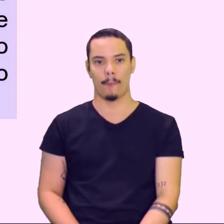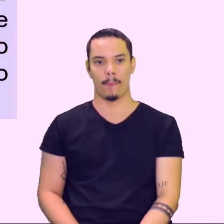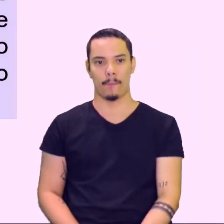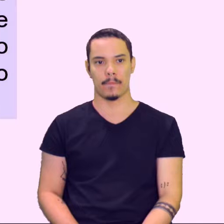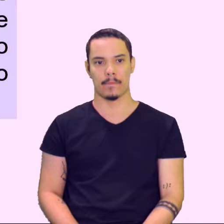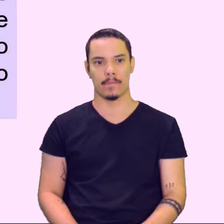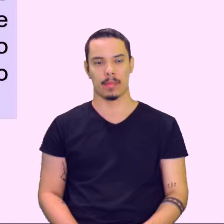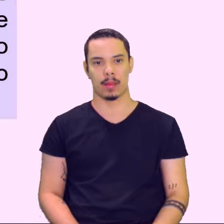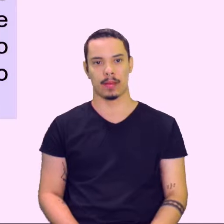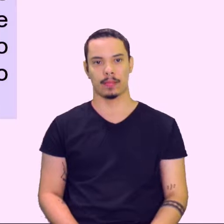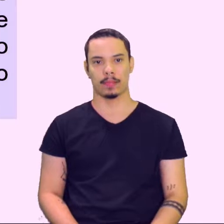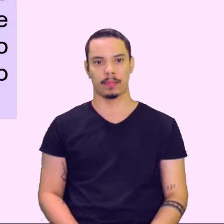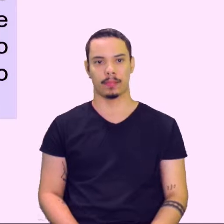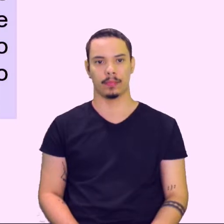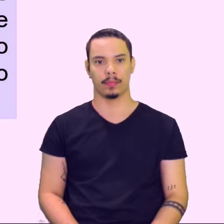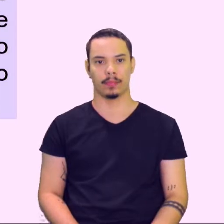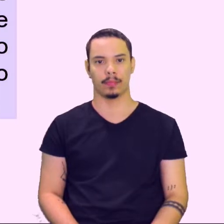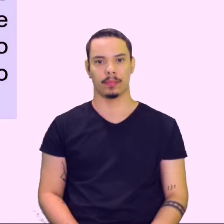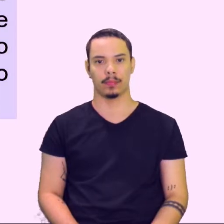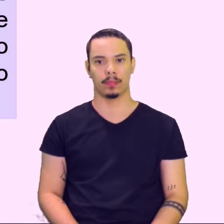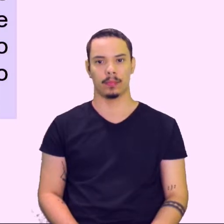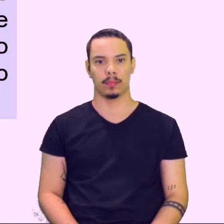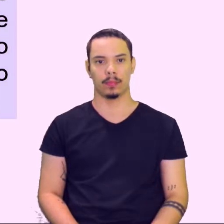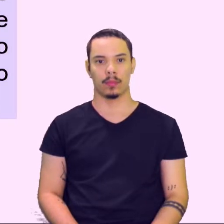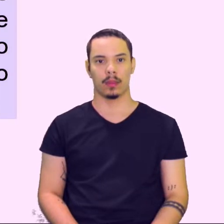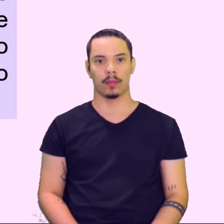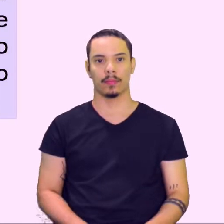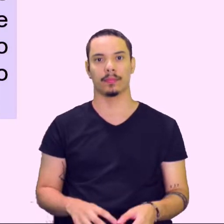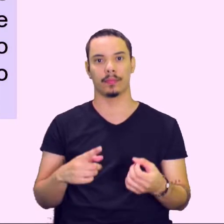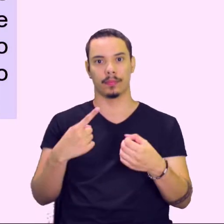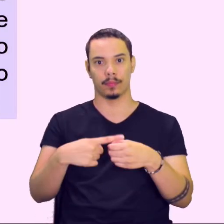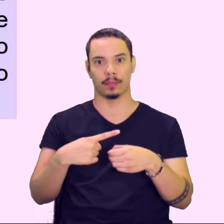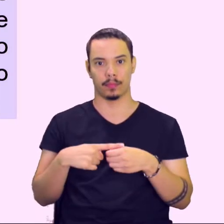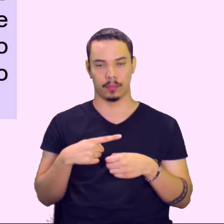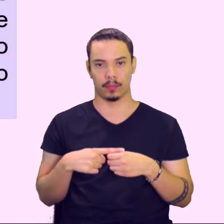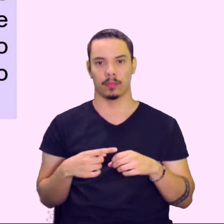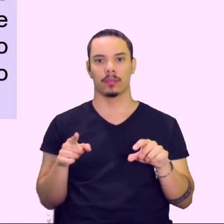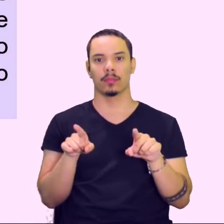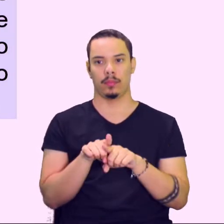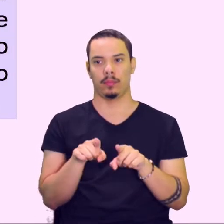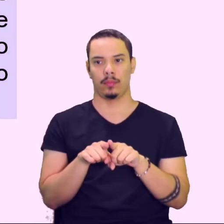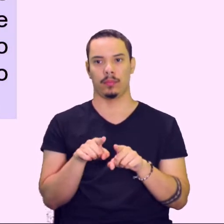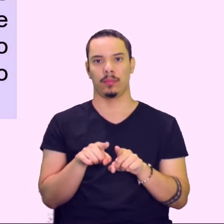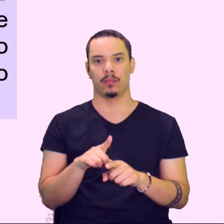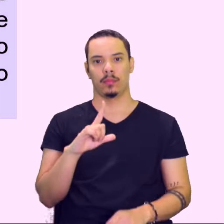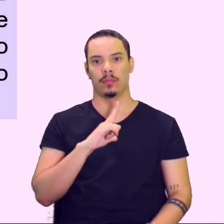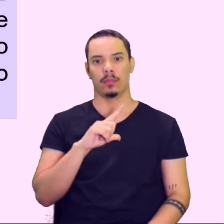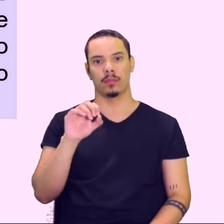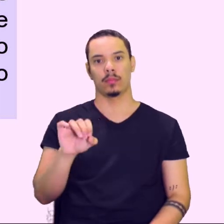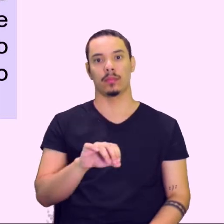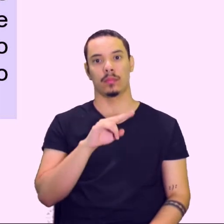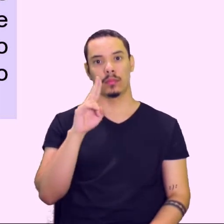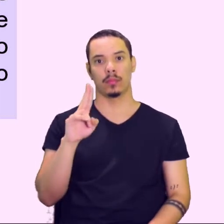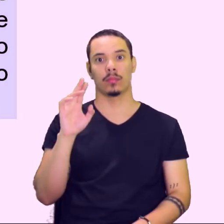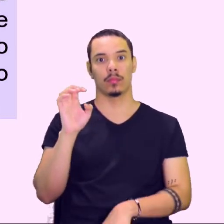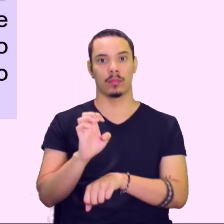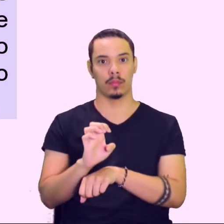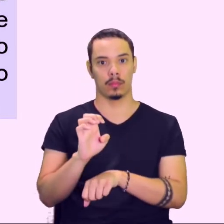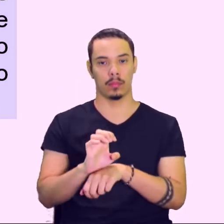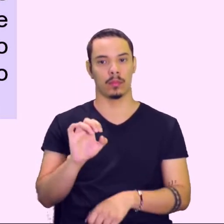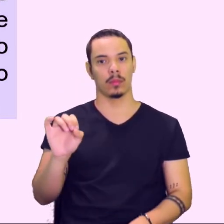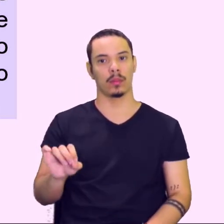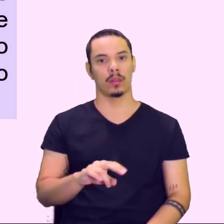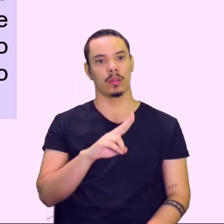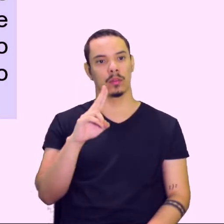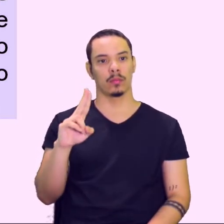Parque Municipal. Também, olha só, o Parque Municipal, ou Parque Estadual, ou